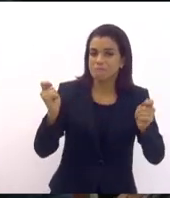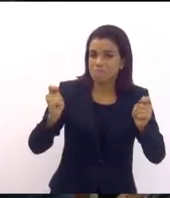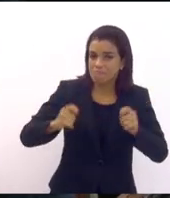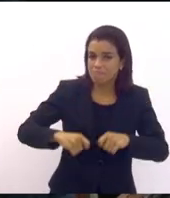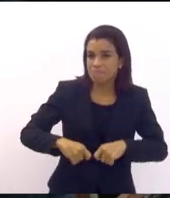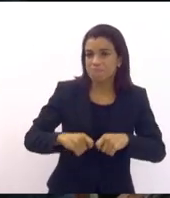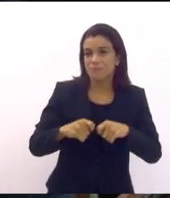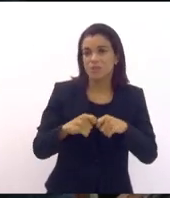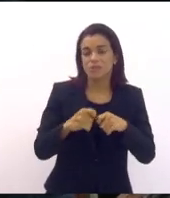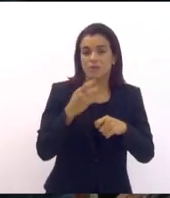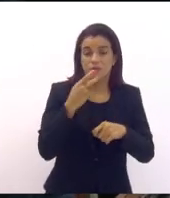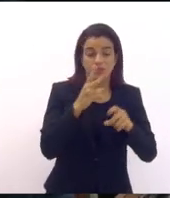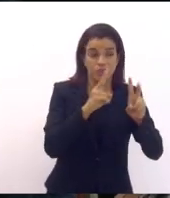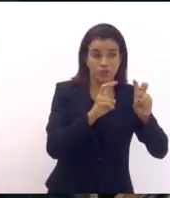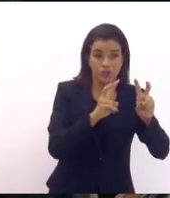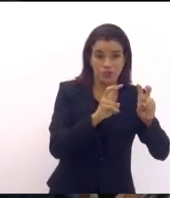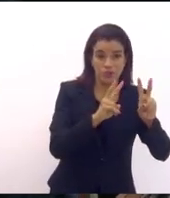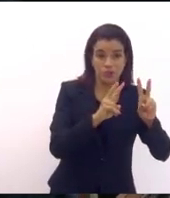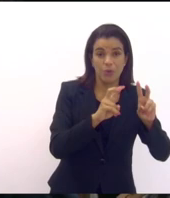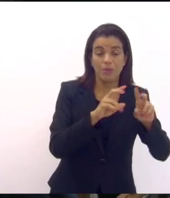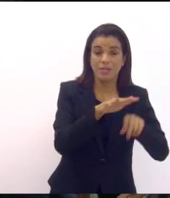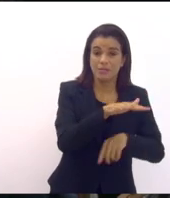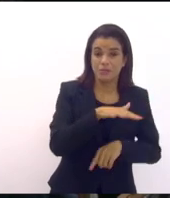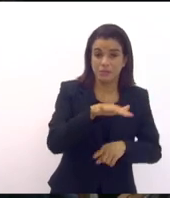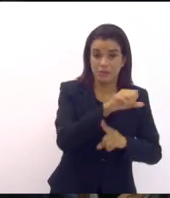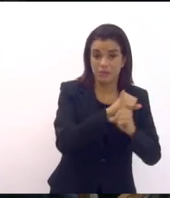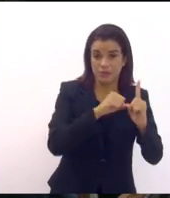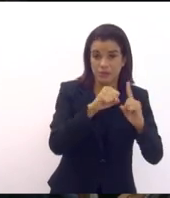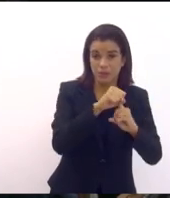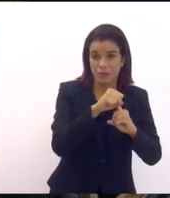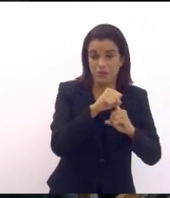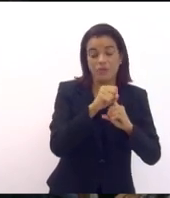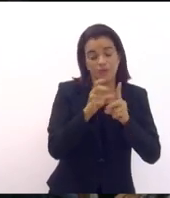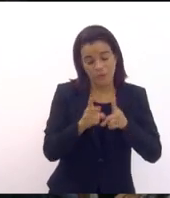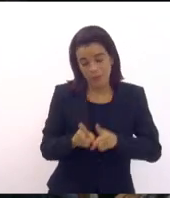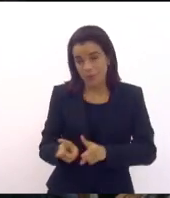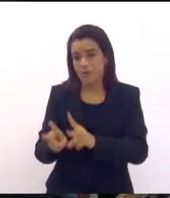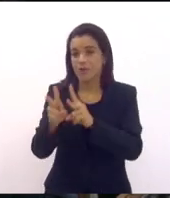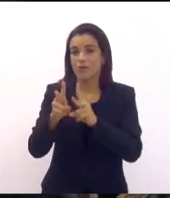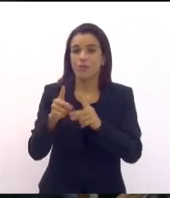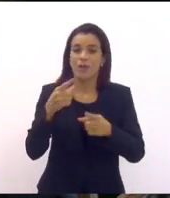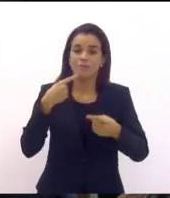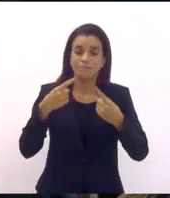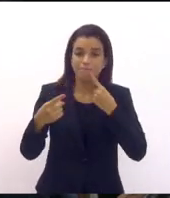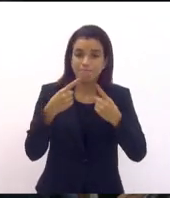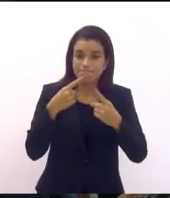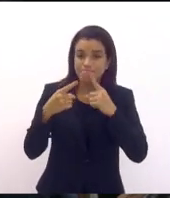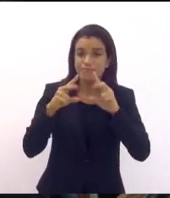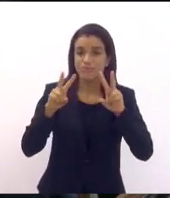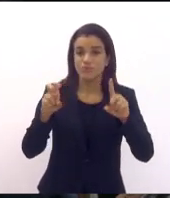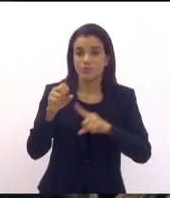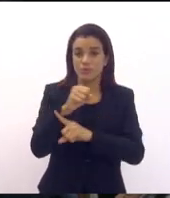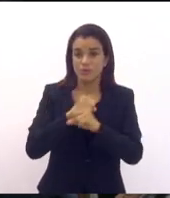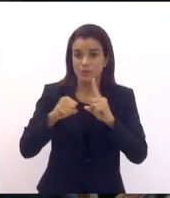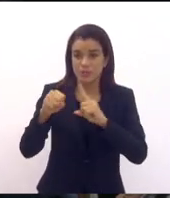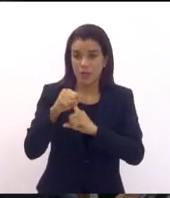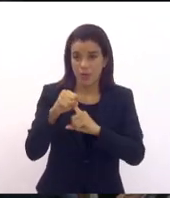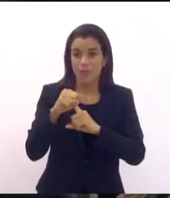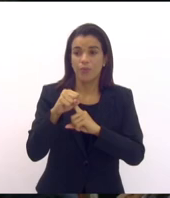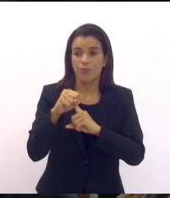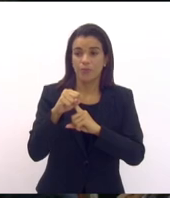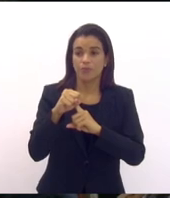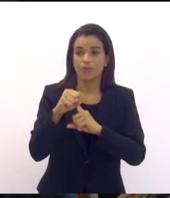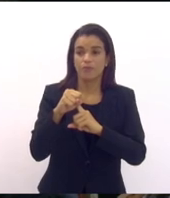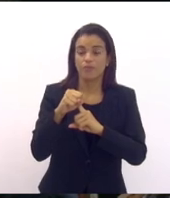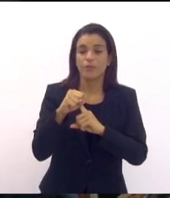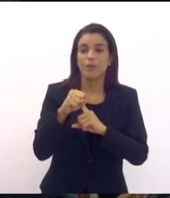com as questões sociais e vamos continuar também hoje com as questões sociais na sexta-feira falávamos sobre a questão social